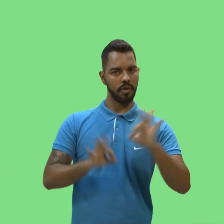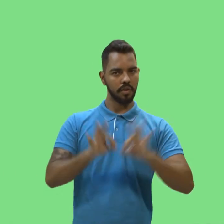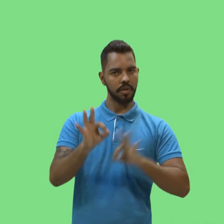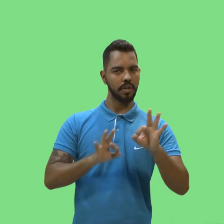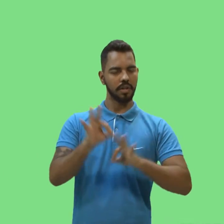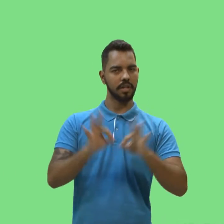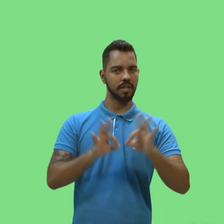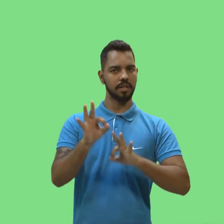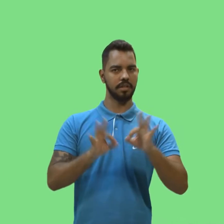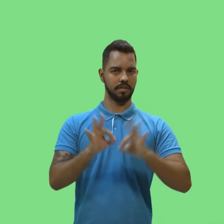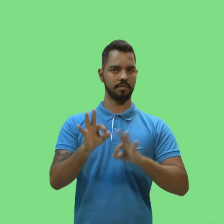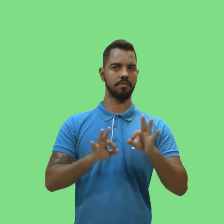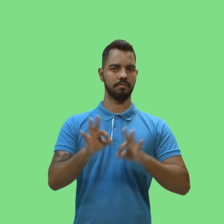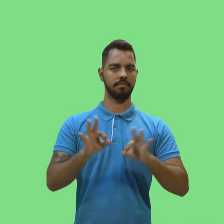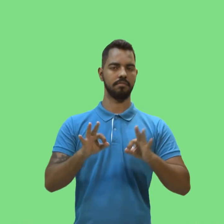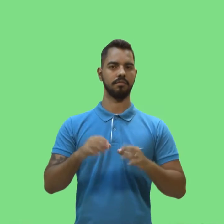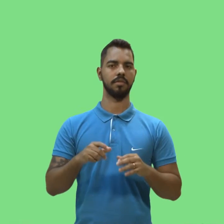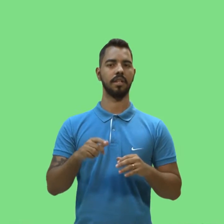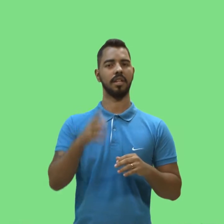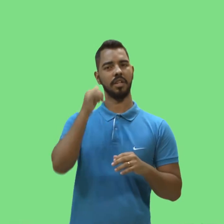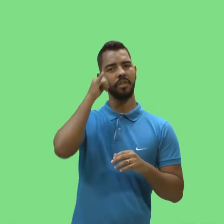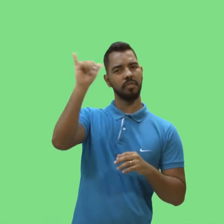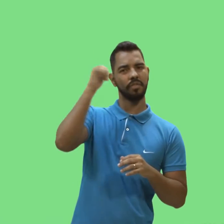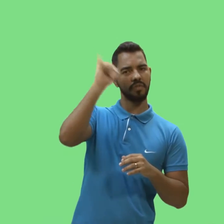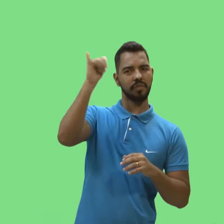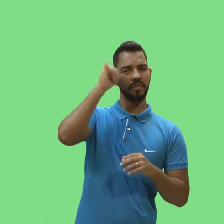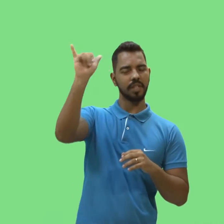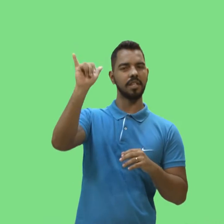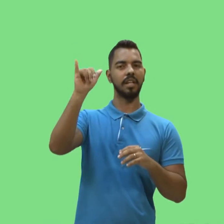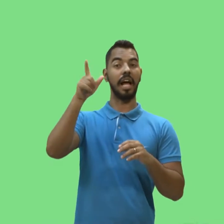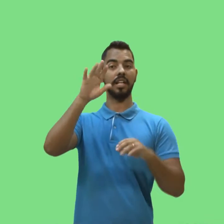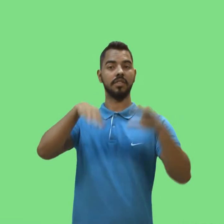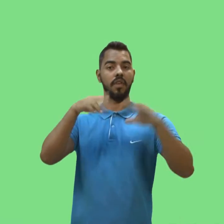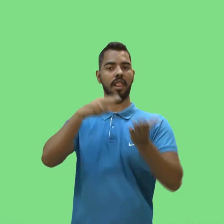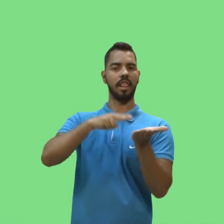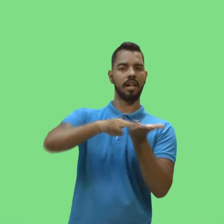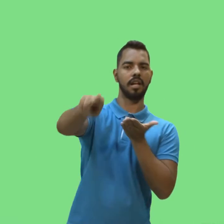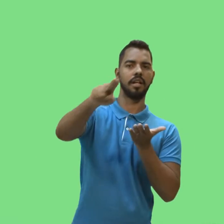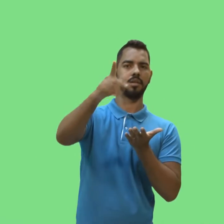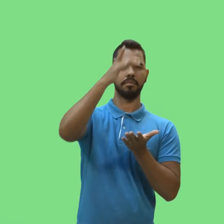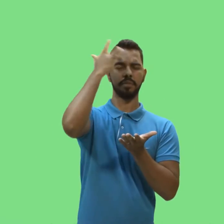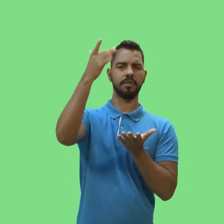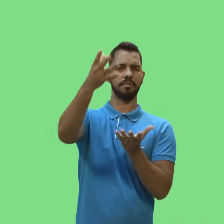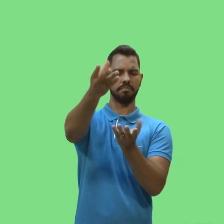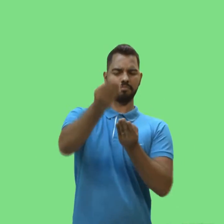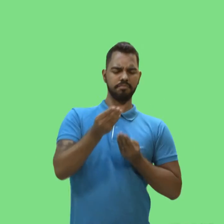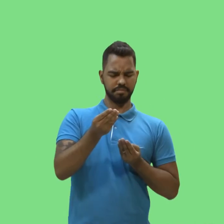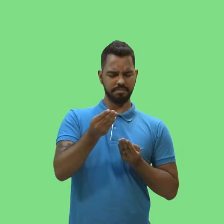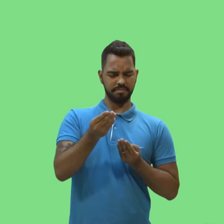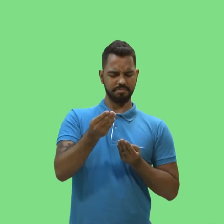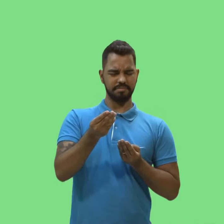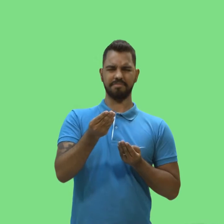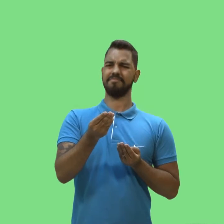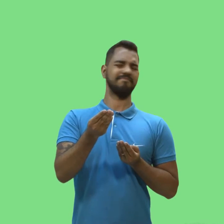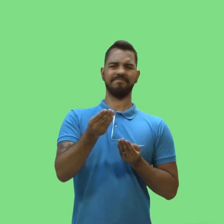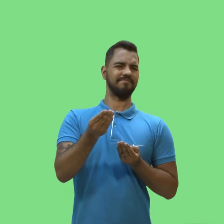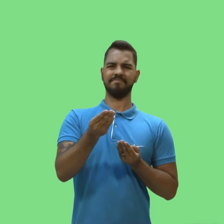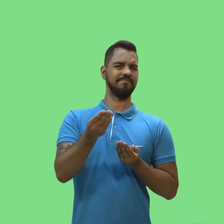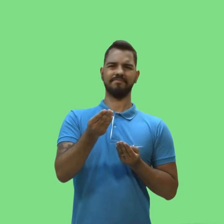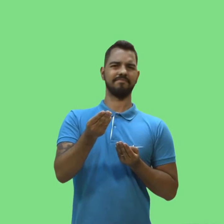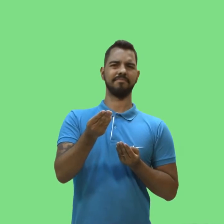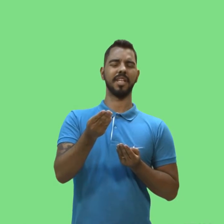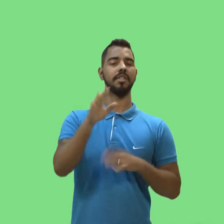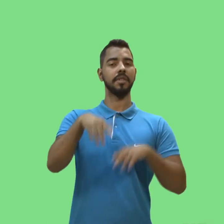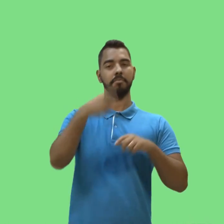deve perpassar o material desde sua elaboração até a emissão, evitando assim o risco de